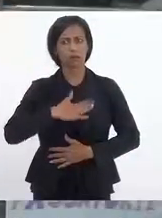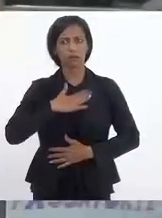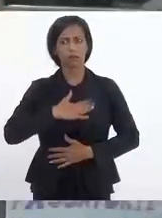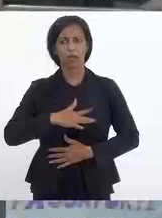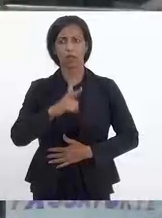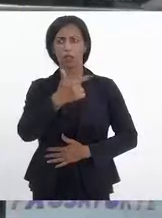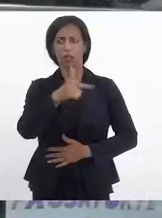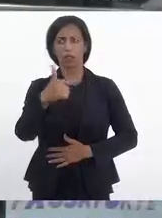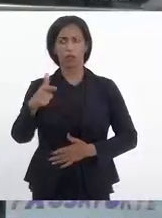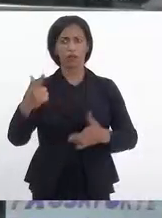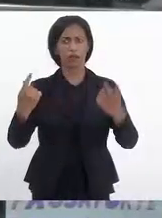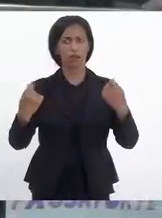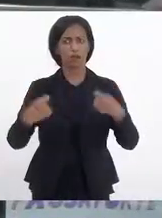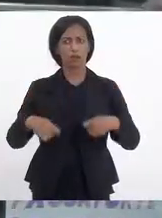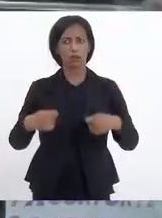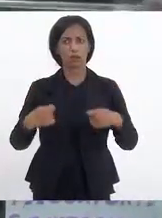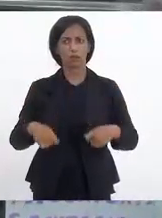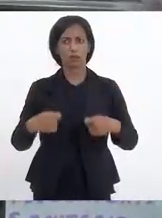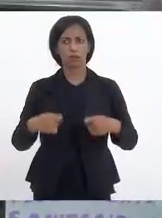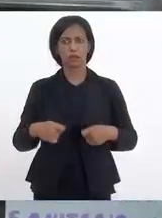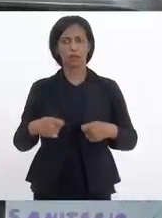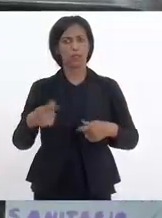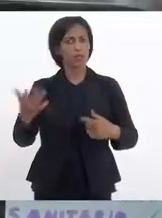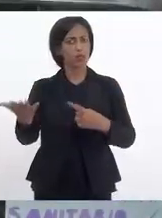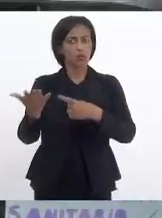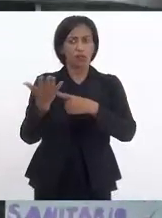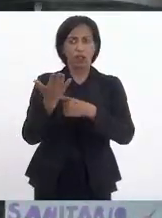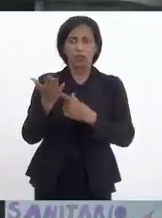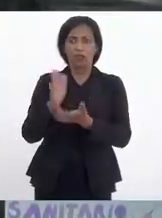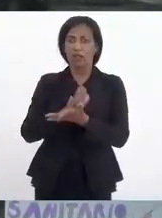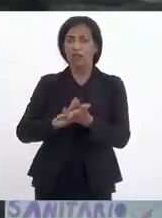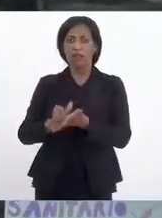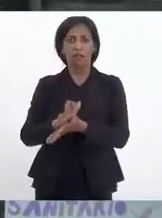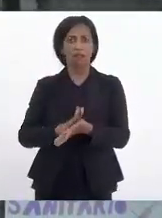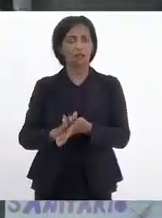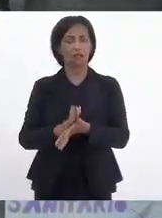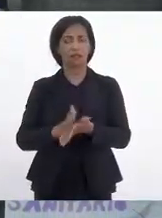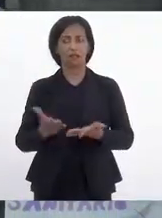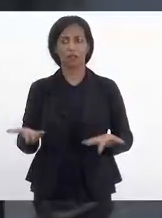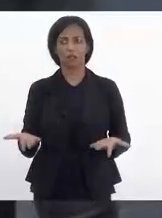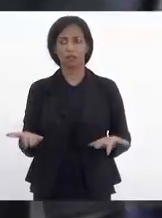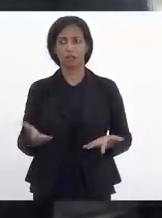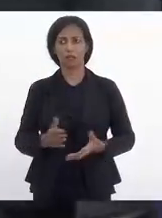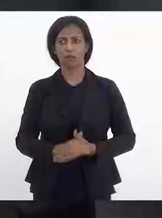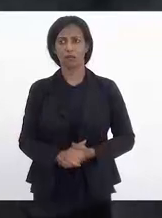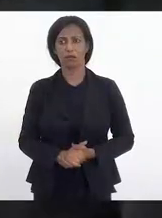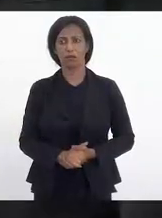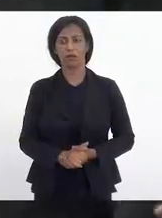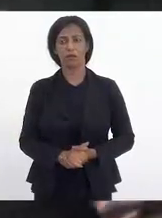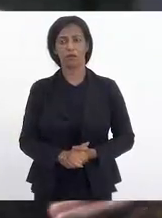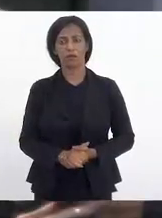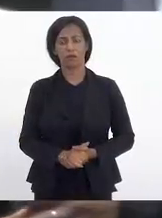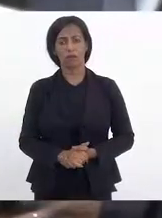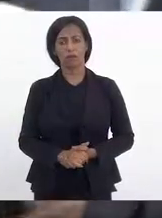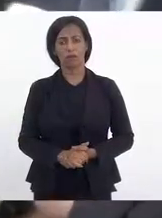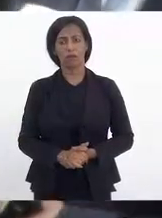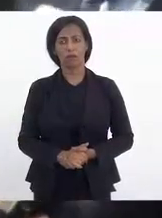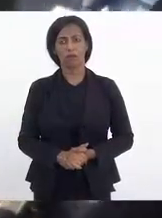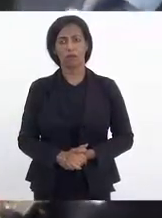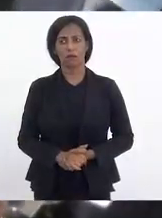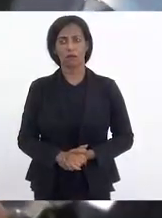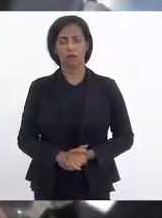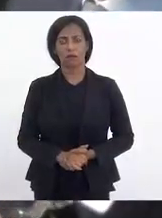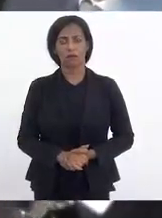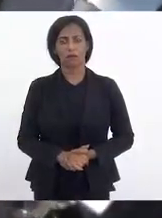e não há isso não ajuda isso não ajuda atenção